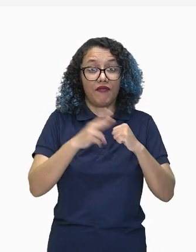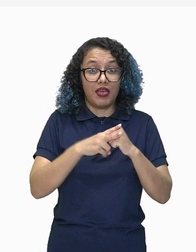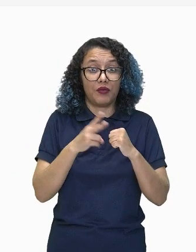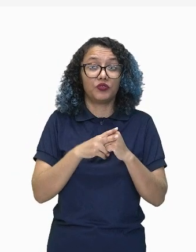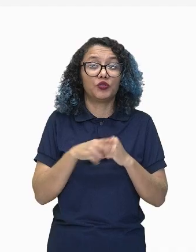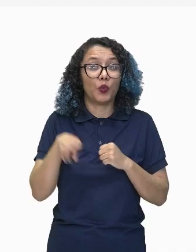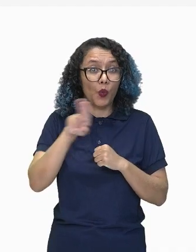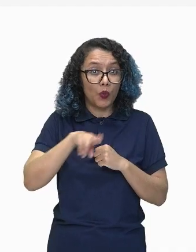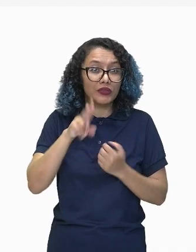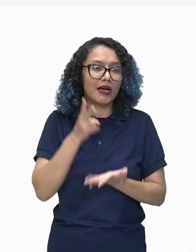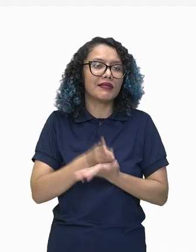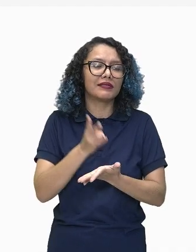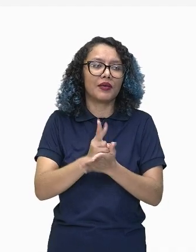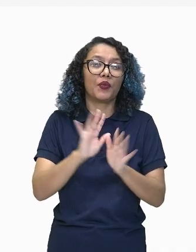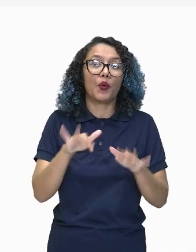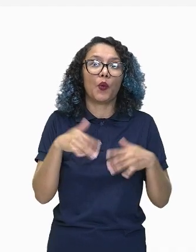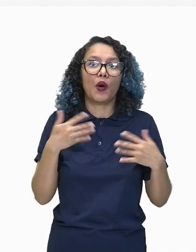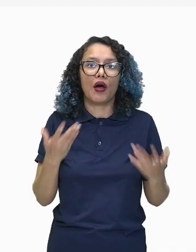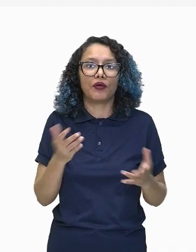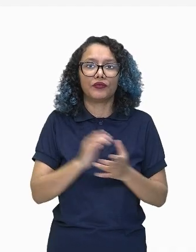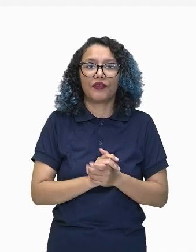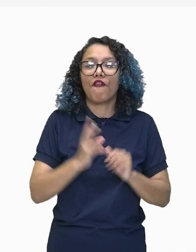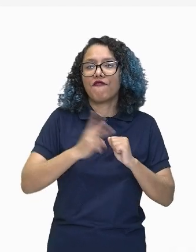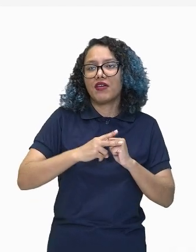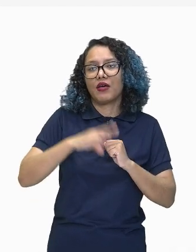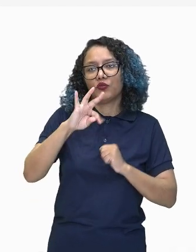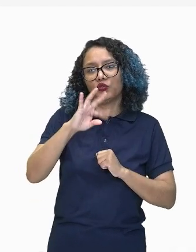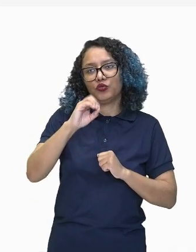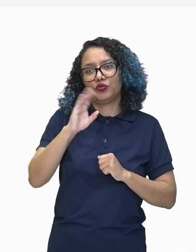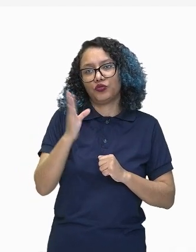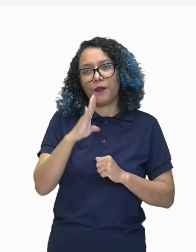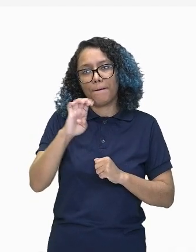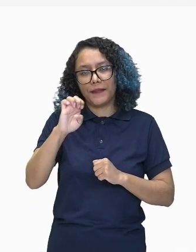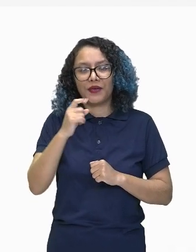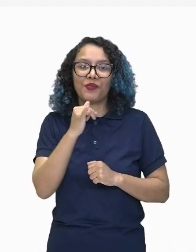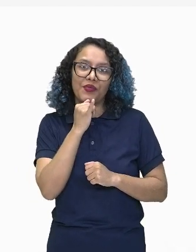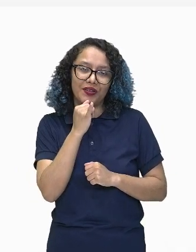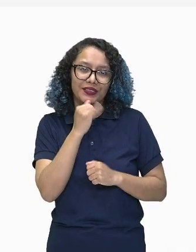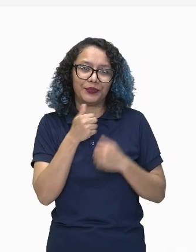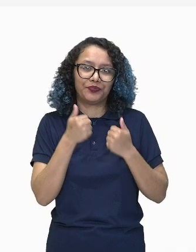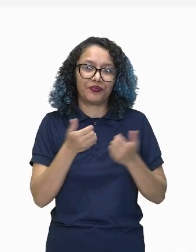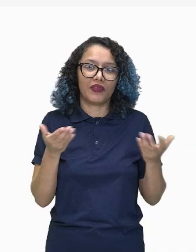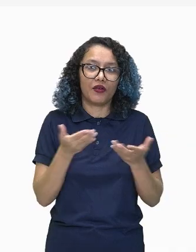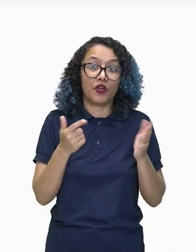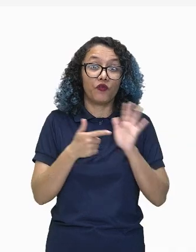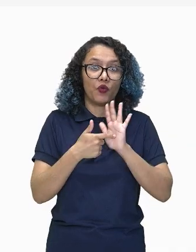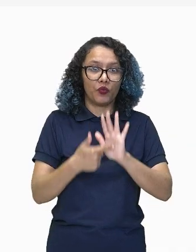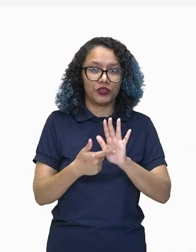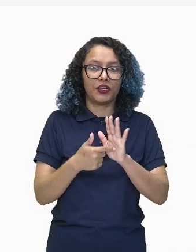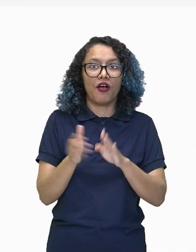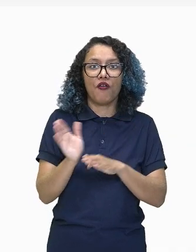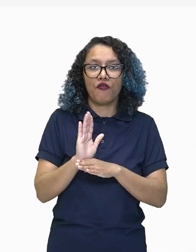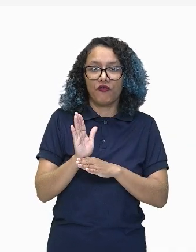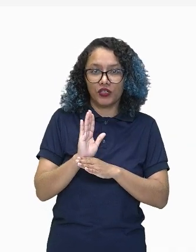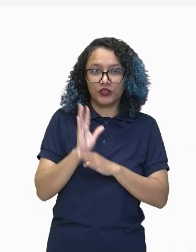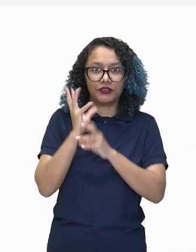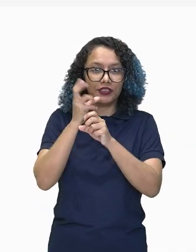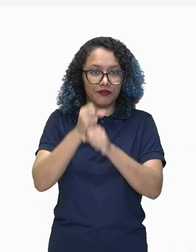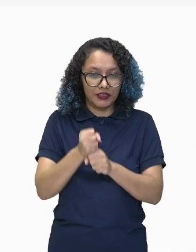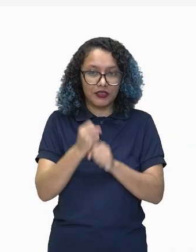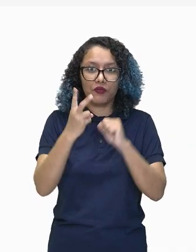utilizados. E um deles é o nosso verbo to be, né? O verbo ser ou estar. E acompanha comigo um vídeo da revisão